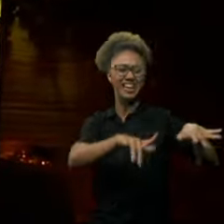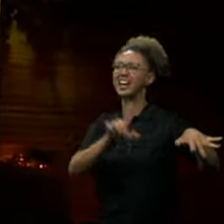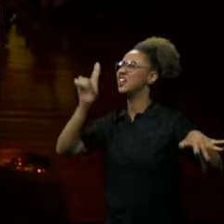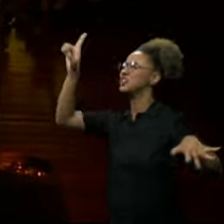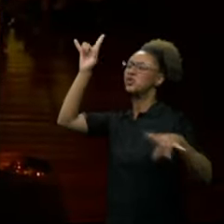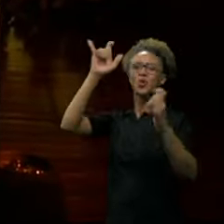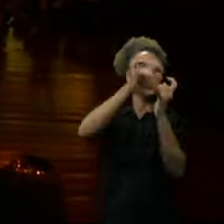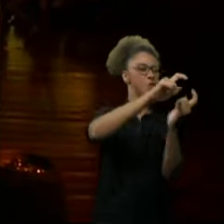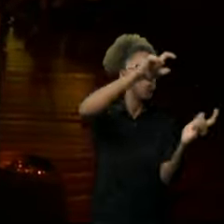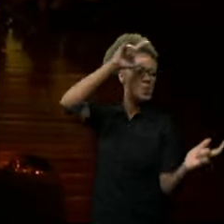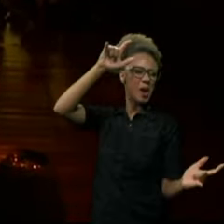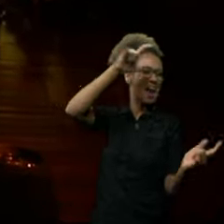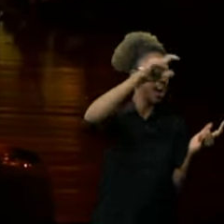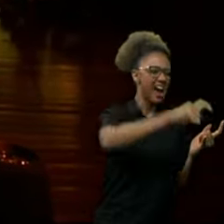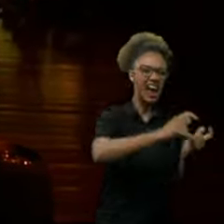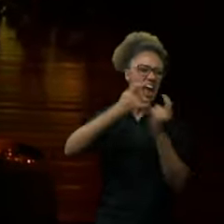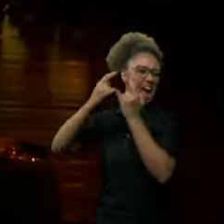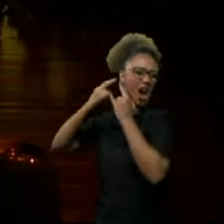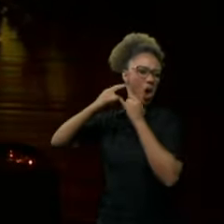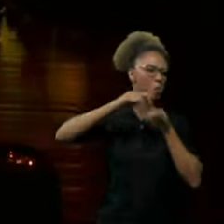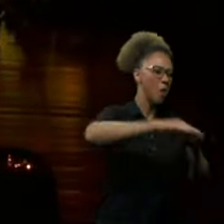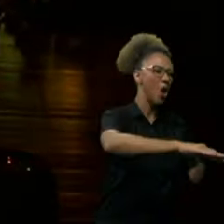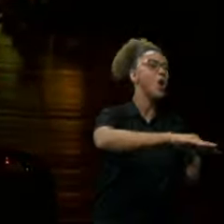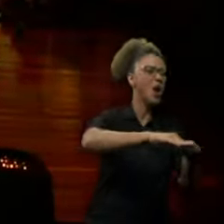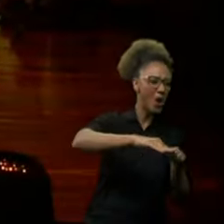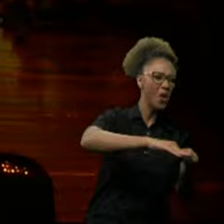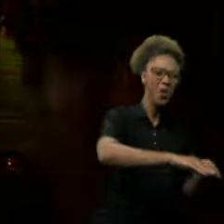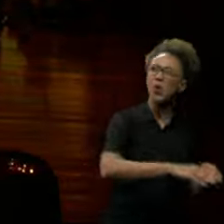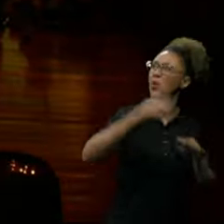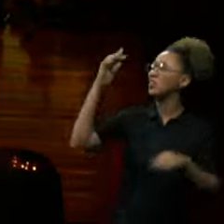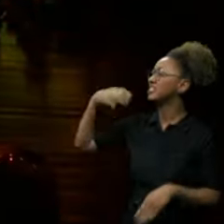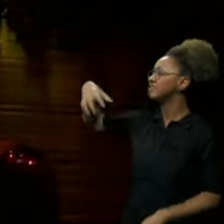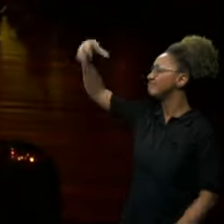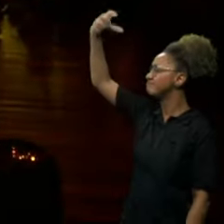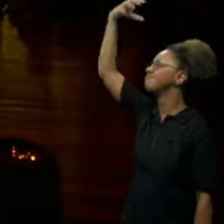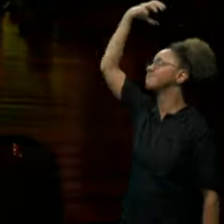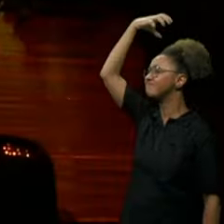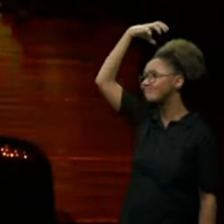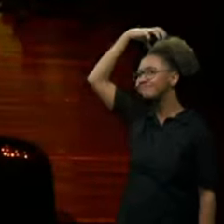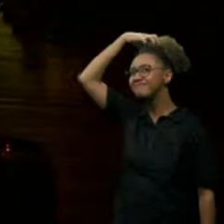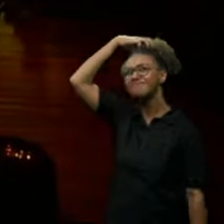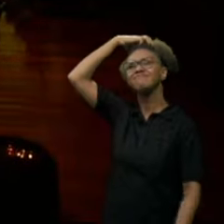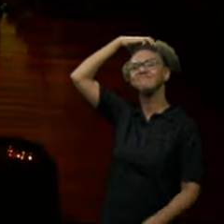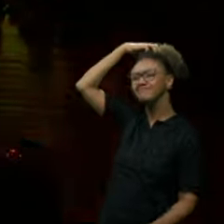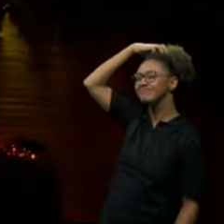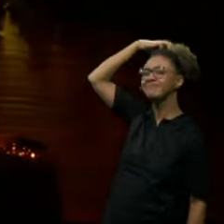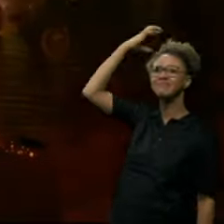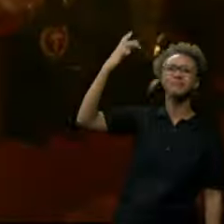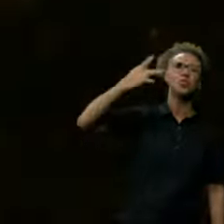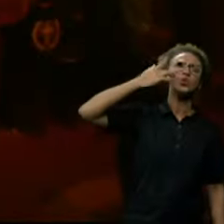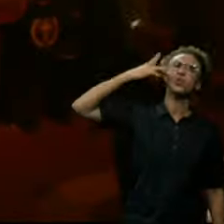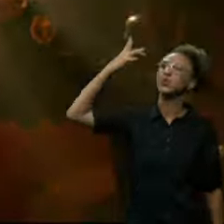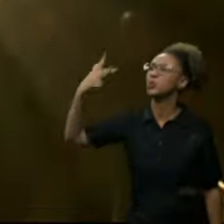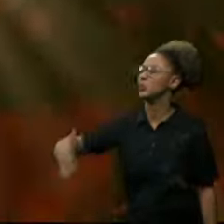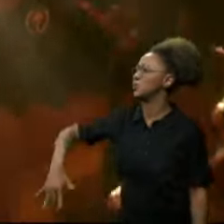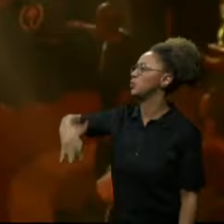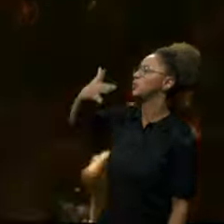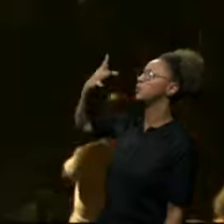cabeça dia te downward stade de